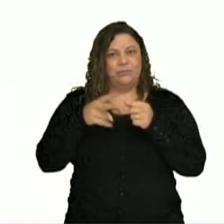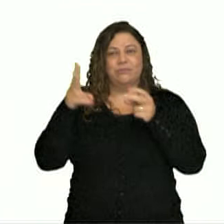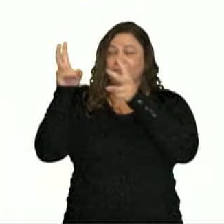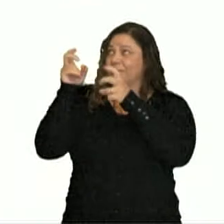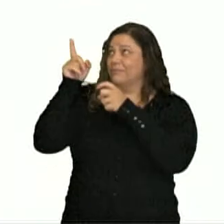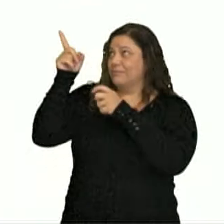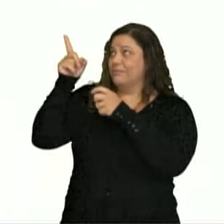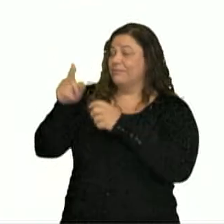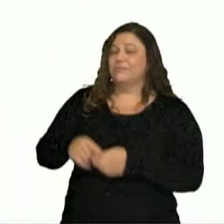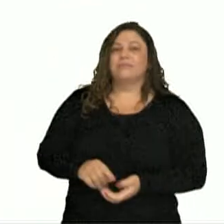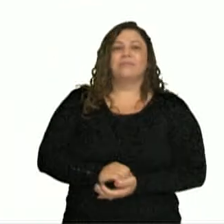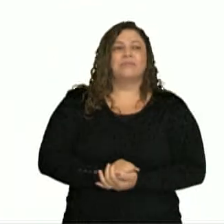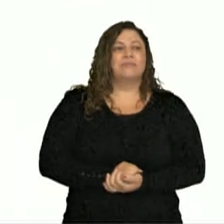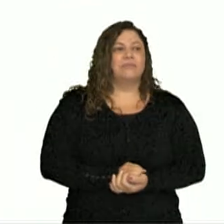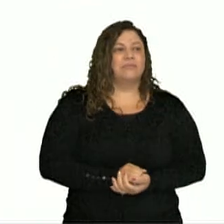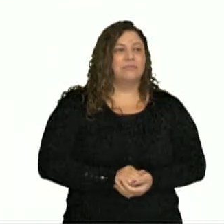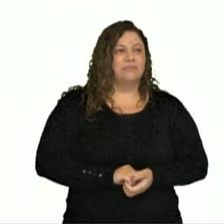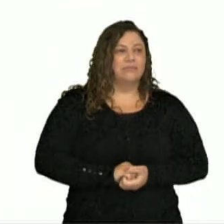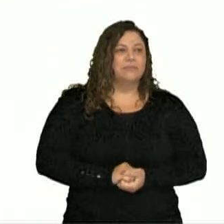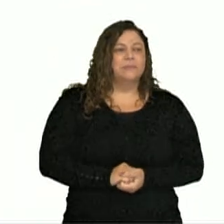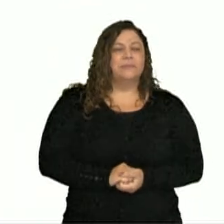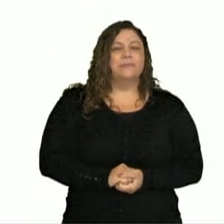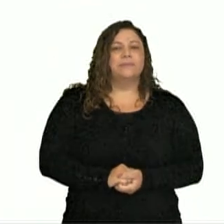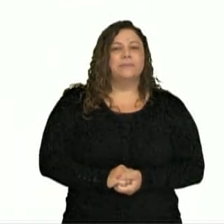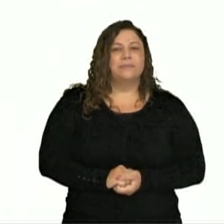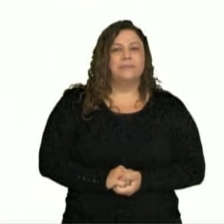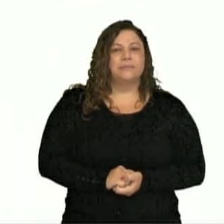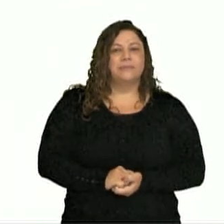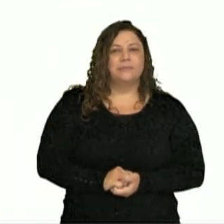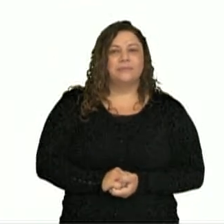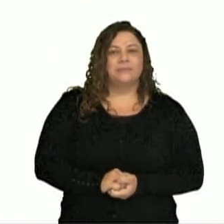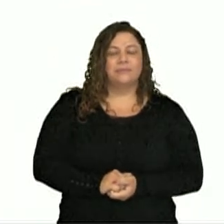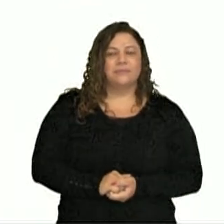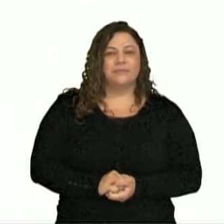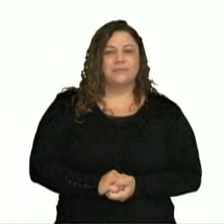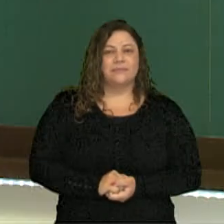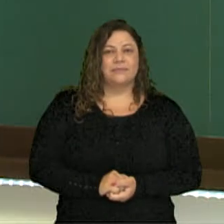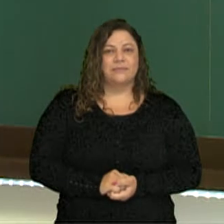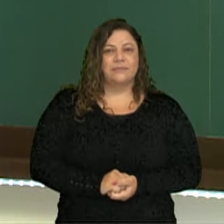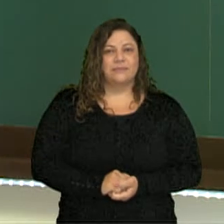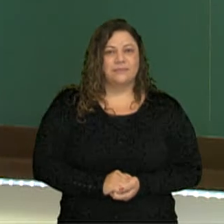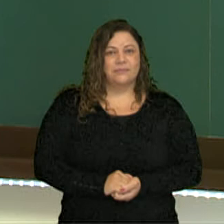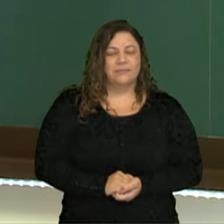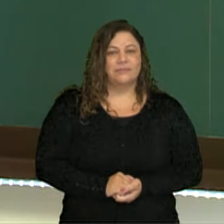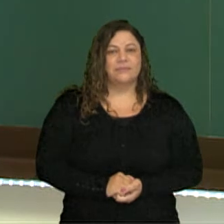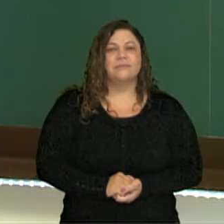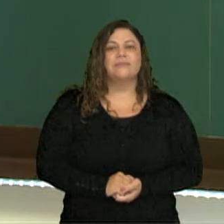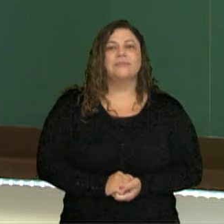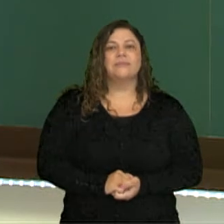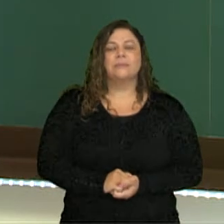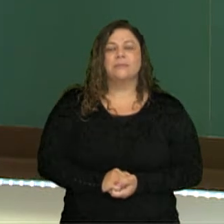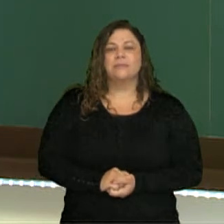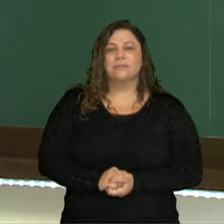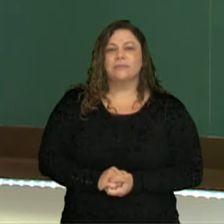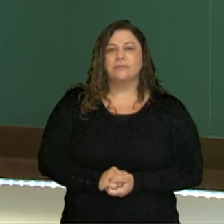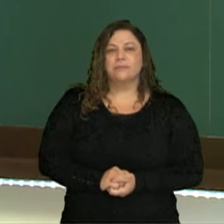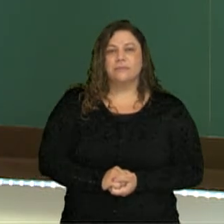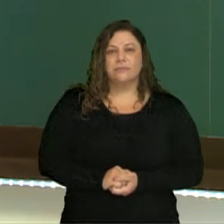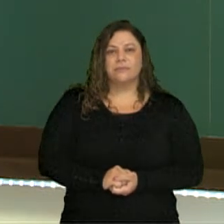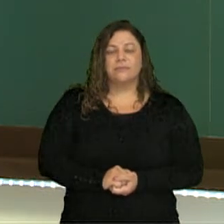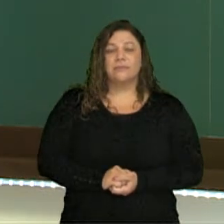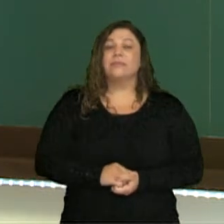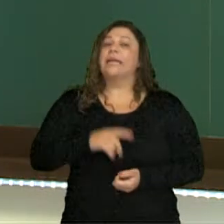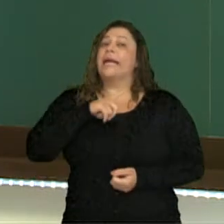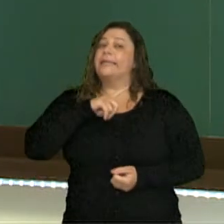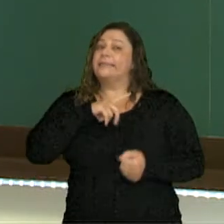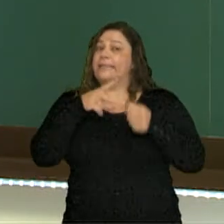que sabes. Temos aí o verbo decir. No digas. No hayas todo lo que puedes. Temos o